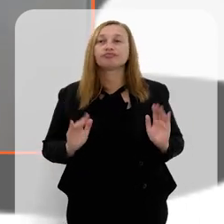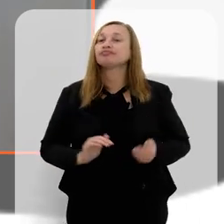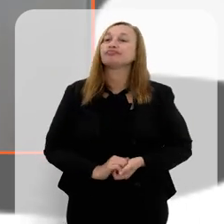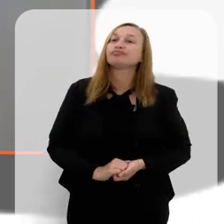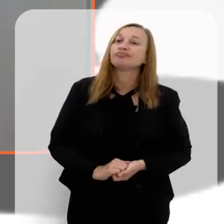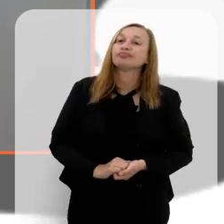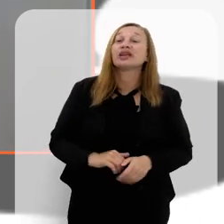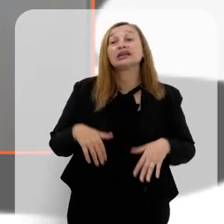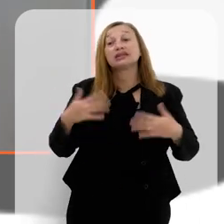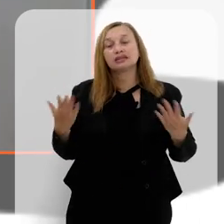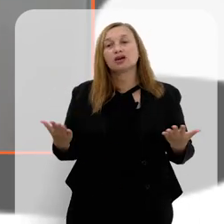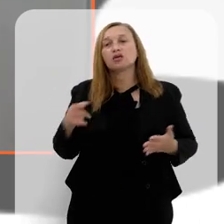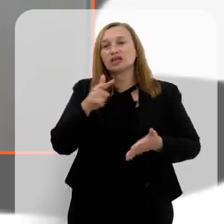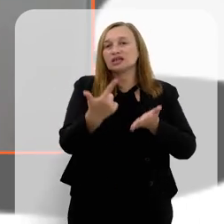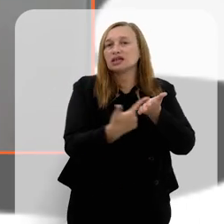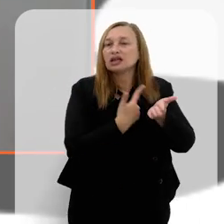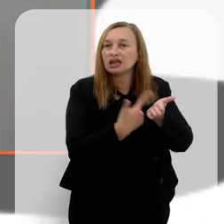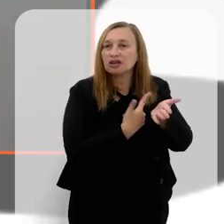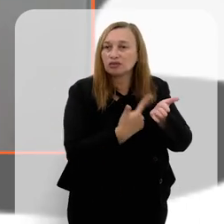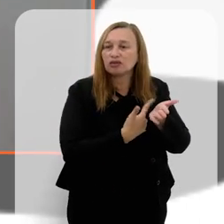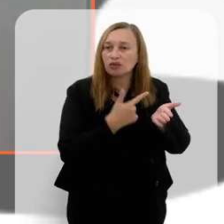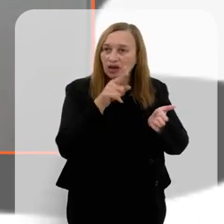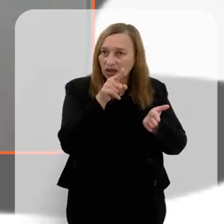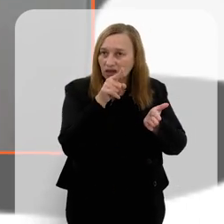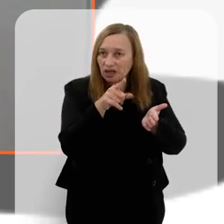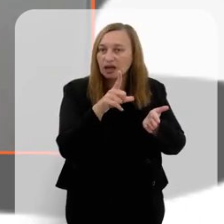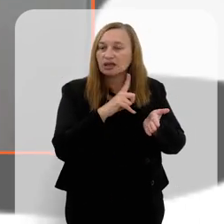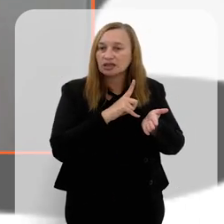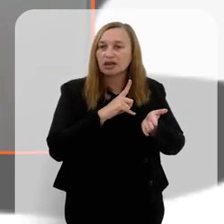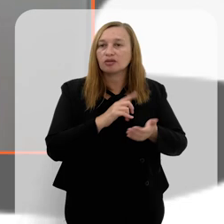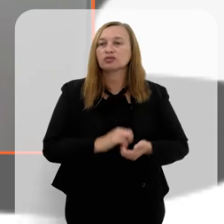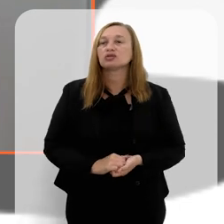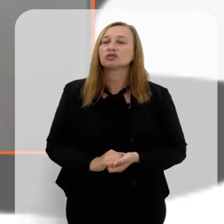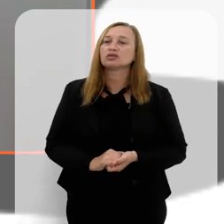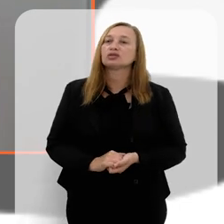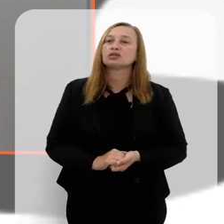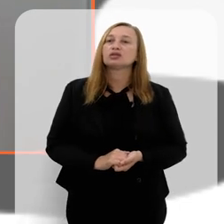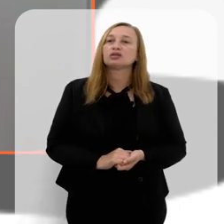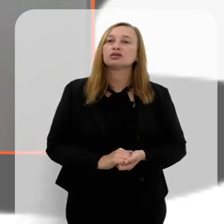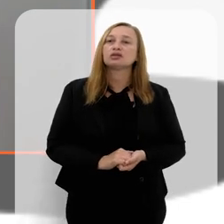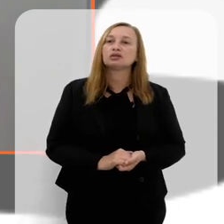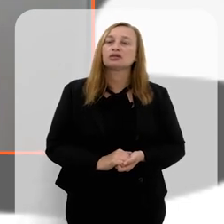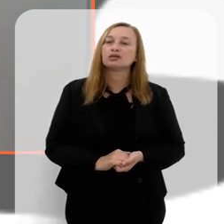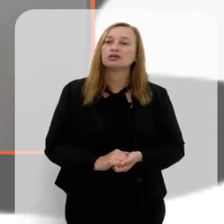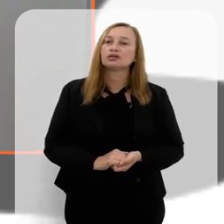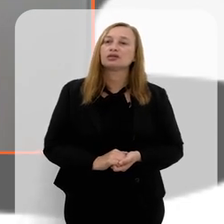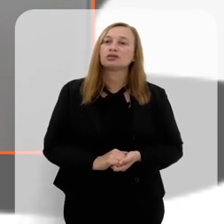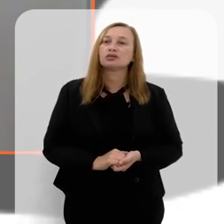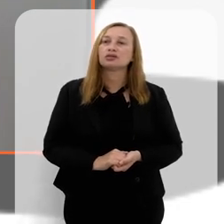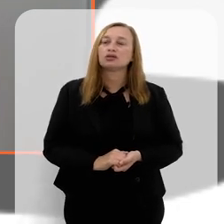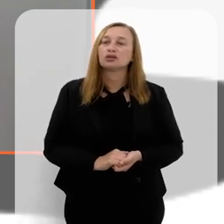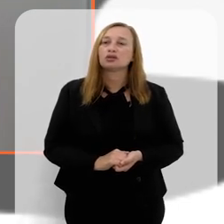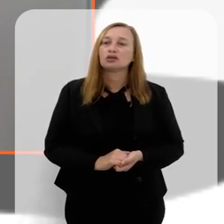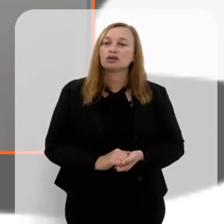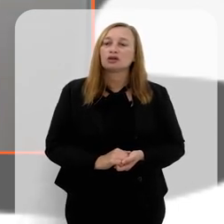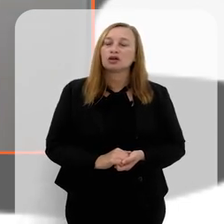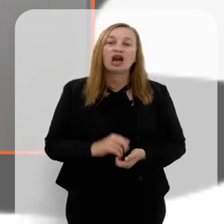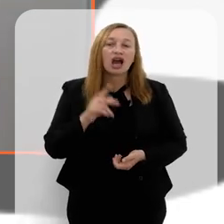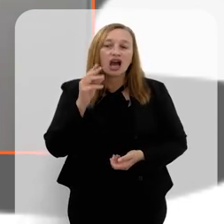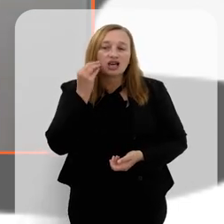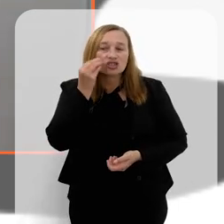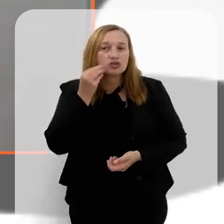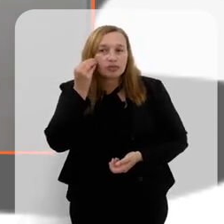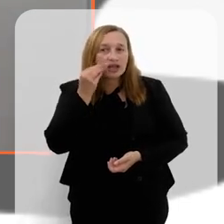né? Então, nesse livro aqui, nós temos um